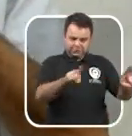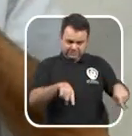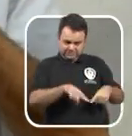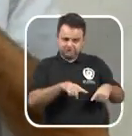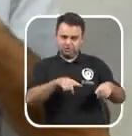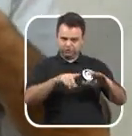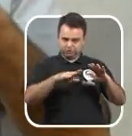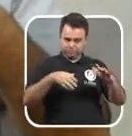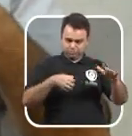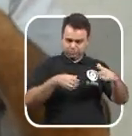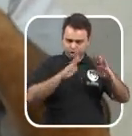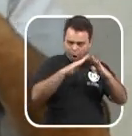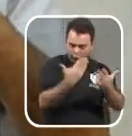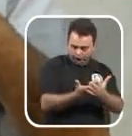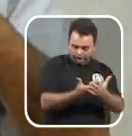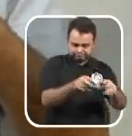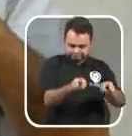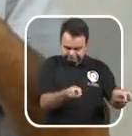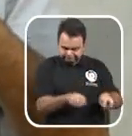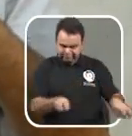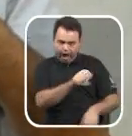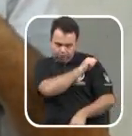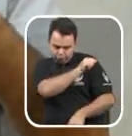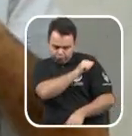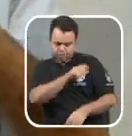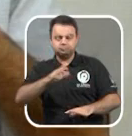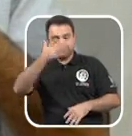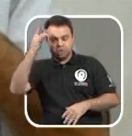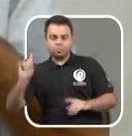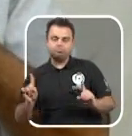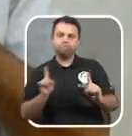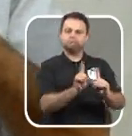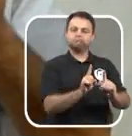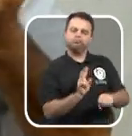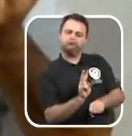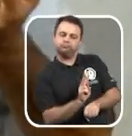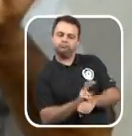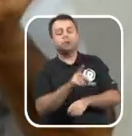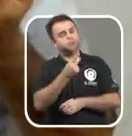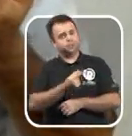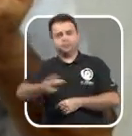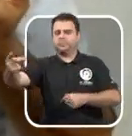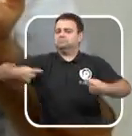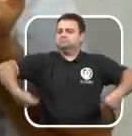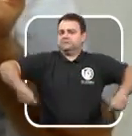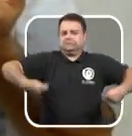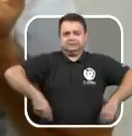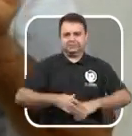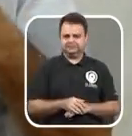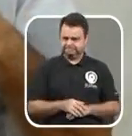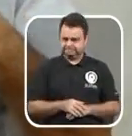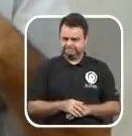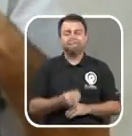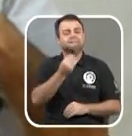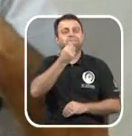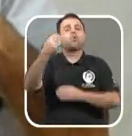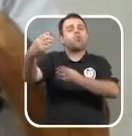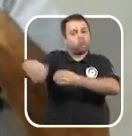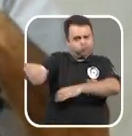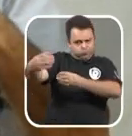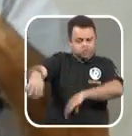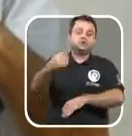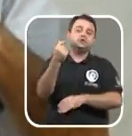Sabe por quê? Por 2 razões. Primeiro, você vai pagar, você vai gastar menos e esse